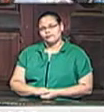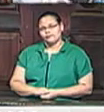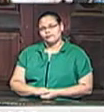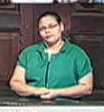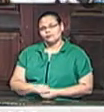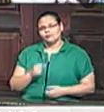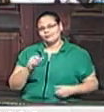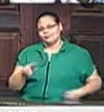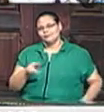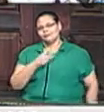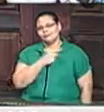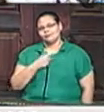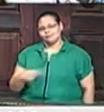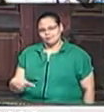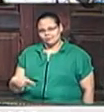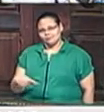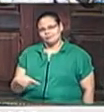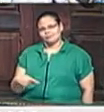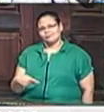Senhor presidente,